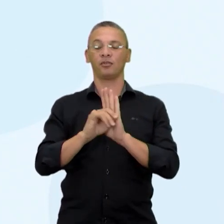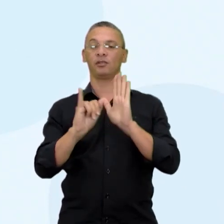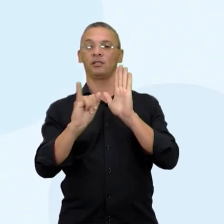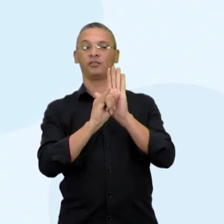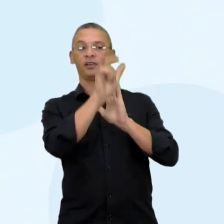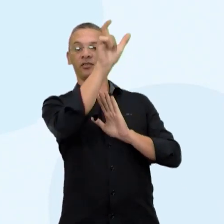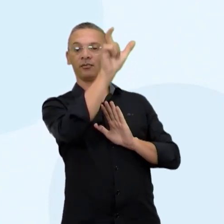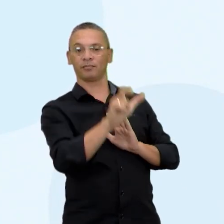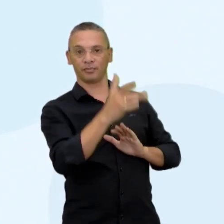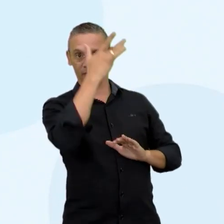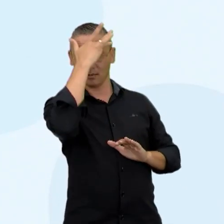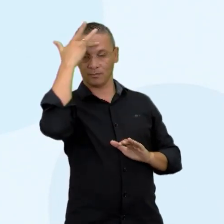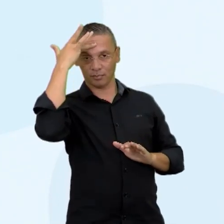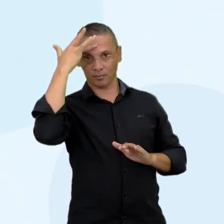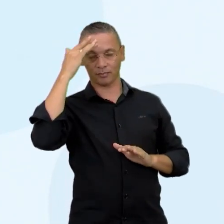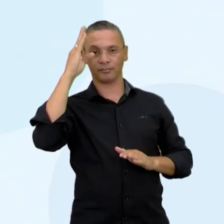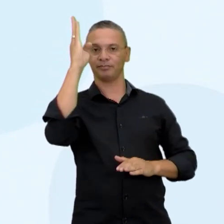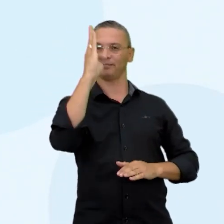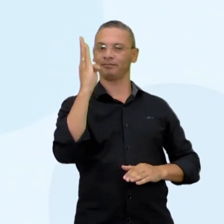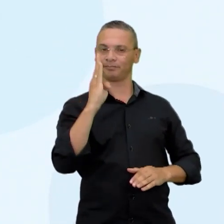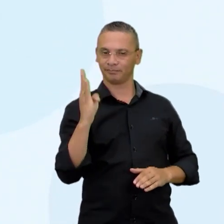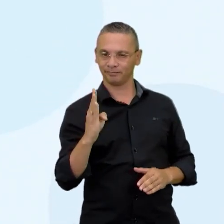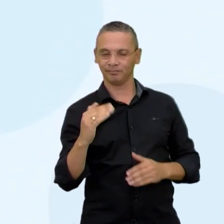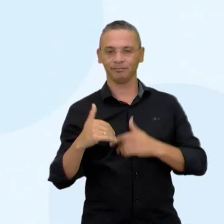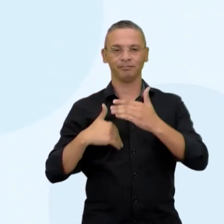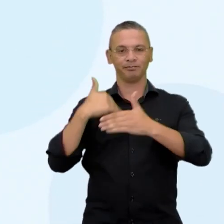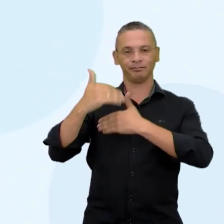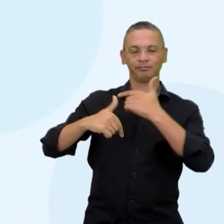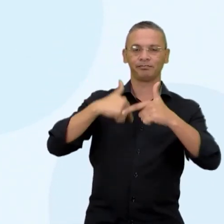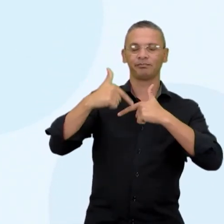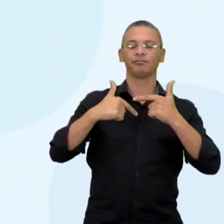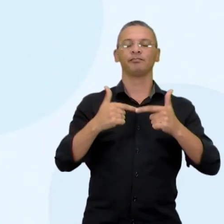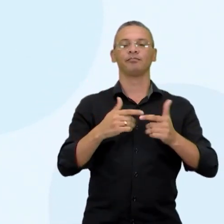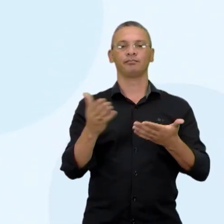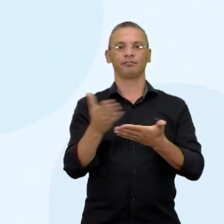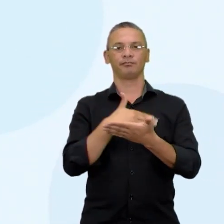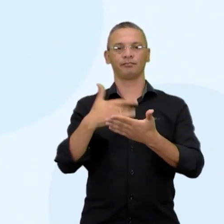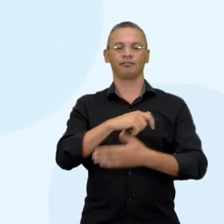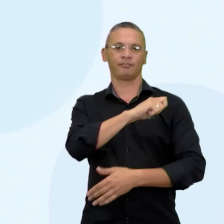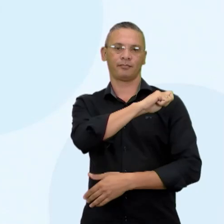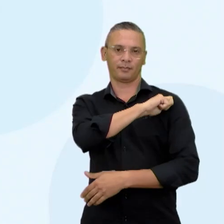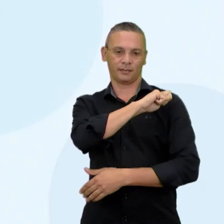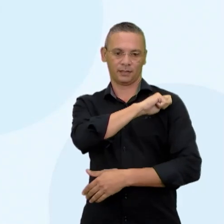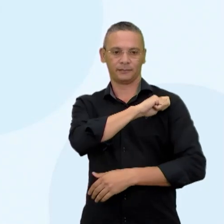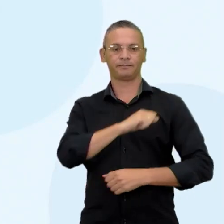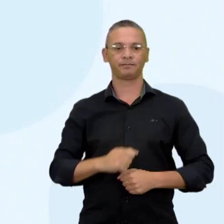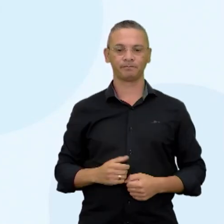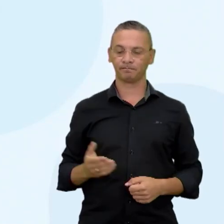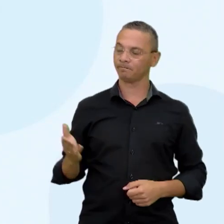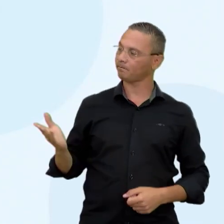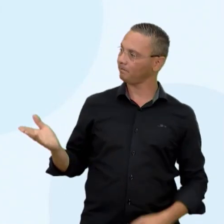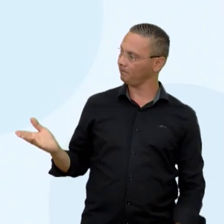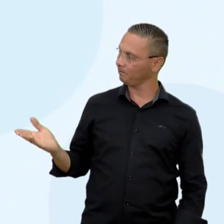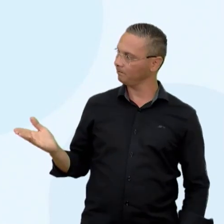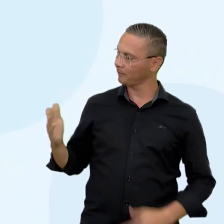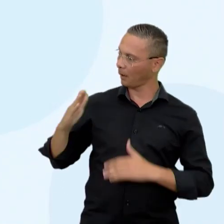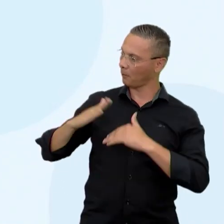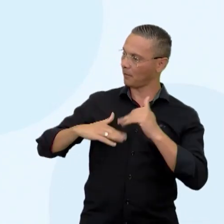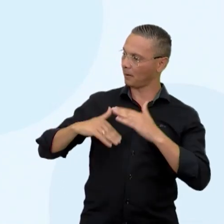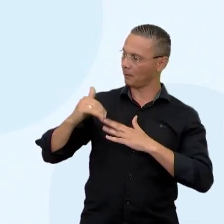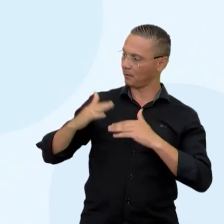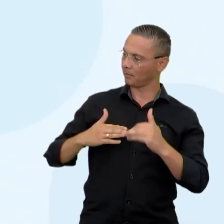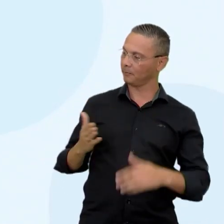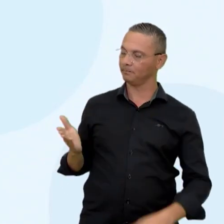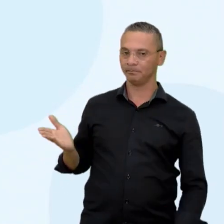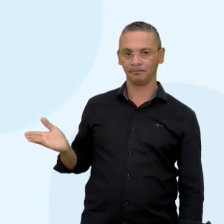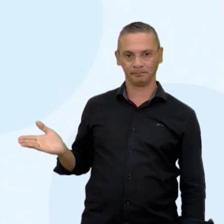identidade genuinamente brasileira, a partir das atividades do caderno do aluno a aprender sempre. A habilidade está aí, você depois, se tiver interesse, dá um print